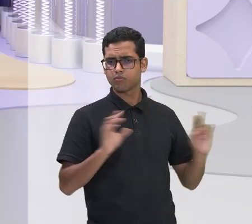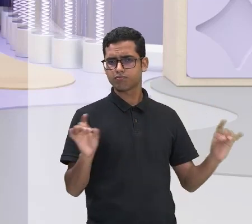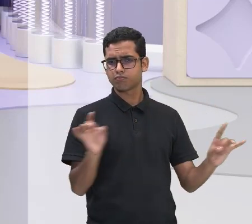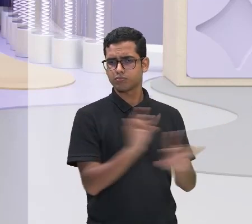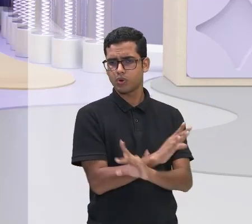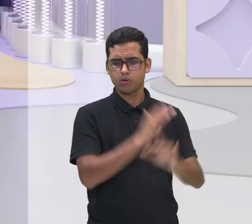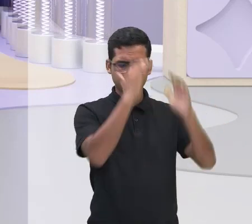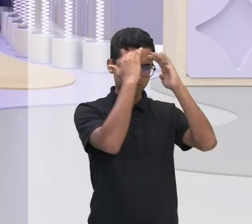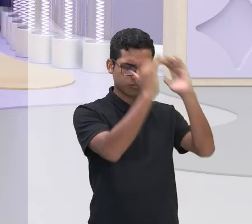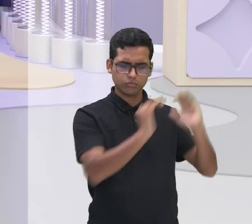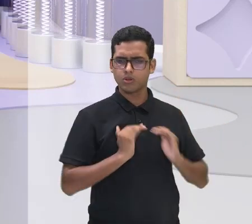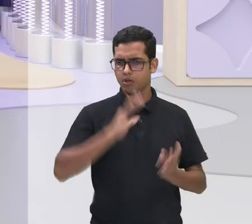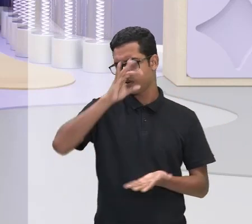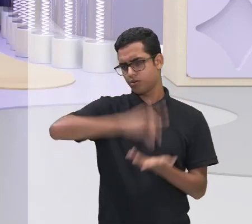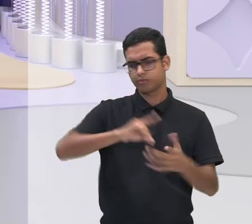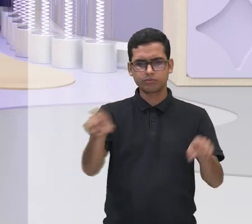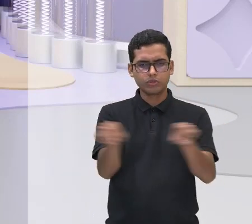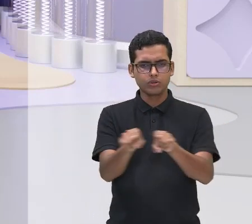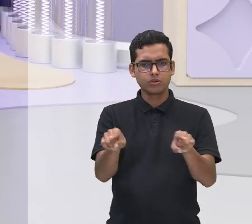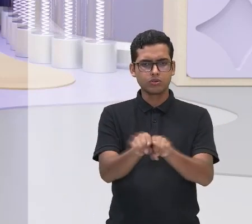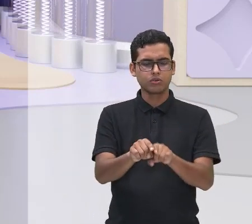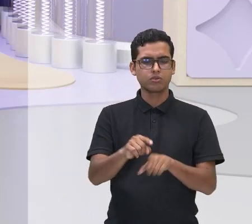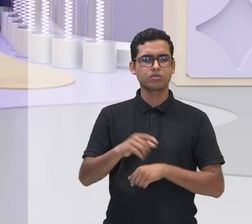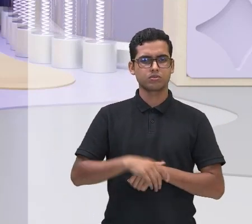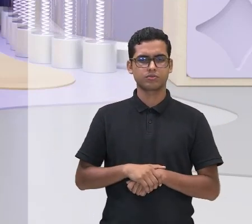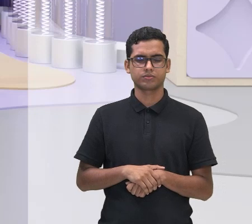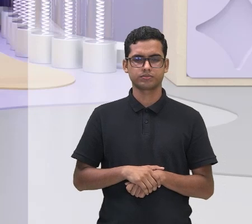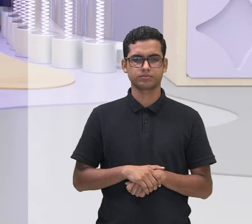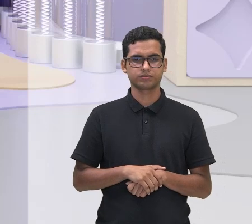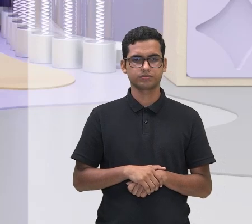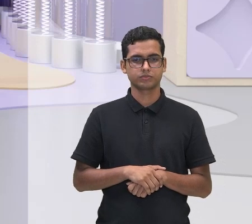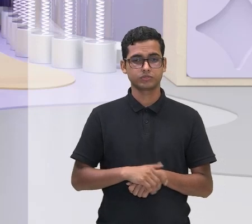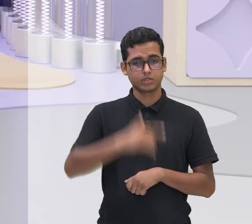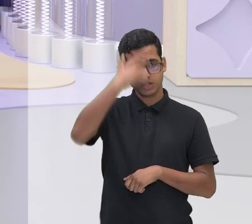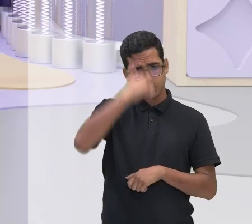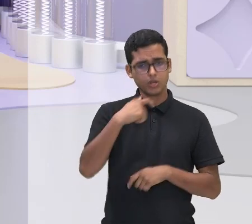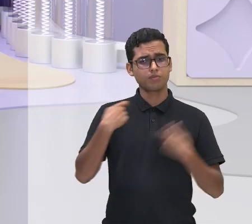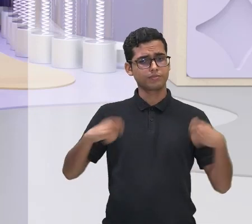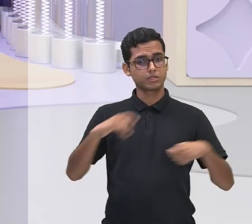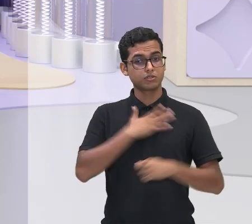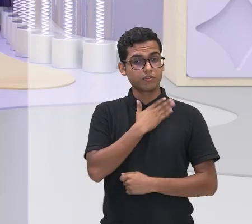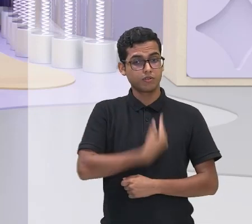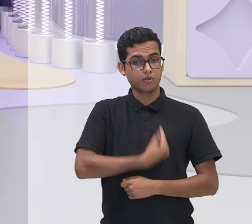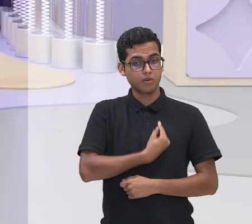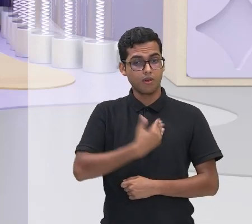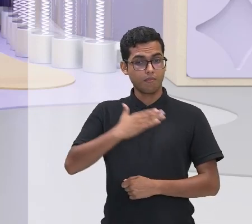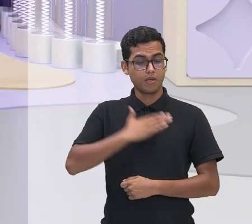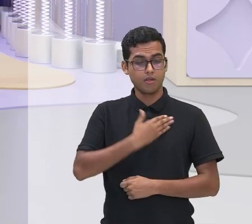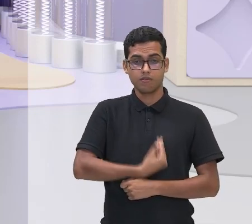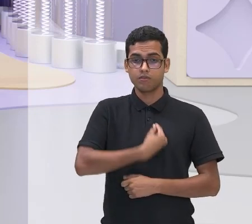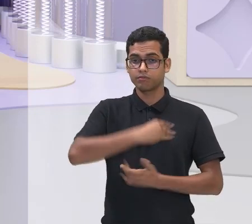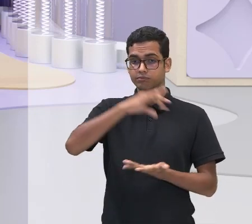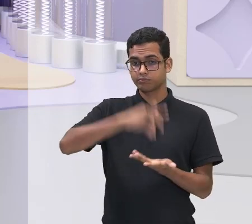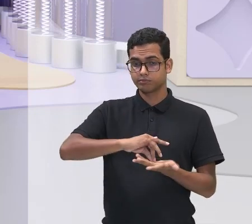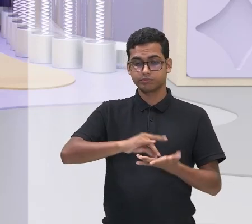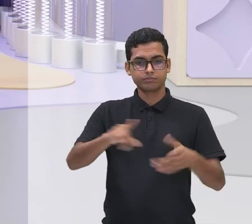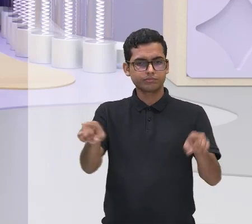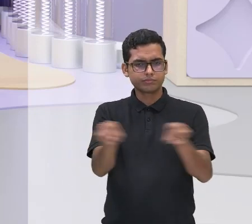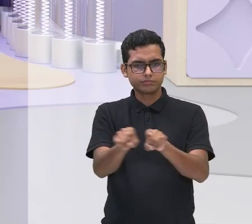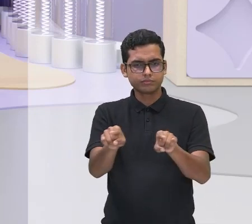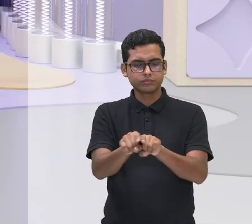os ensinamentos dela. Eu não tenho nada a ver com isso. Eu preciso viver os meus para a minha vida e, ao mesmo